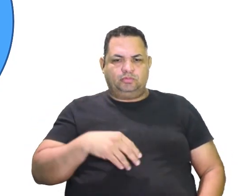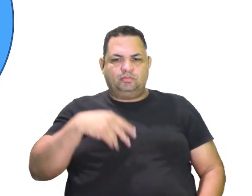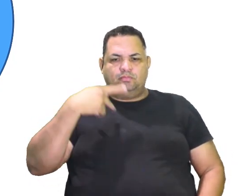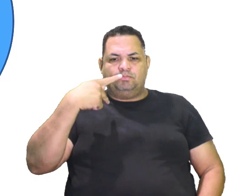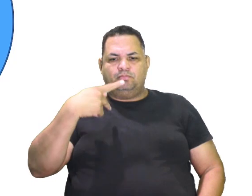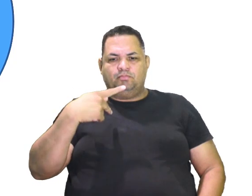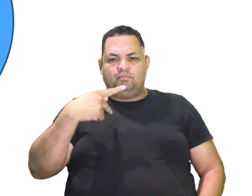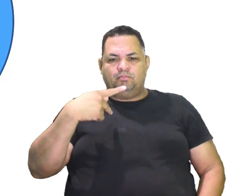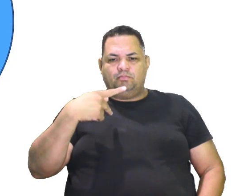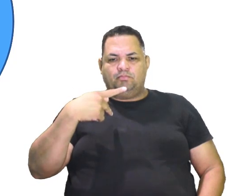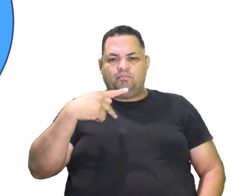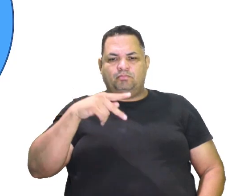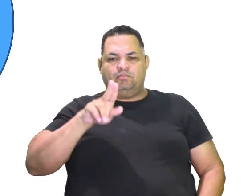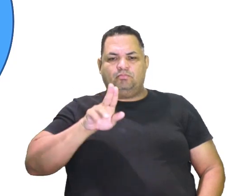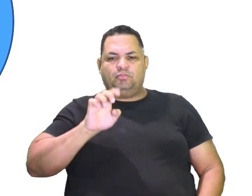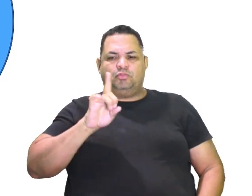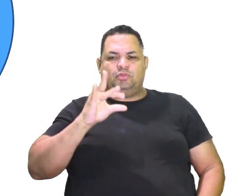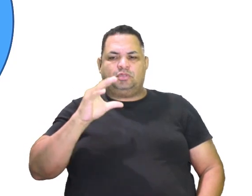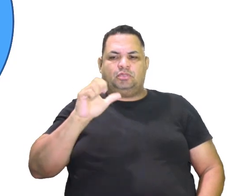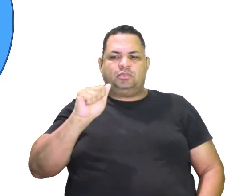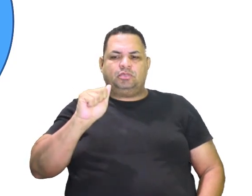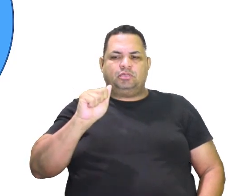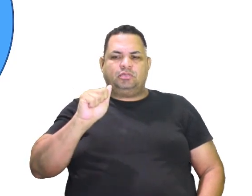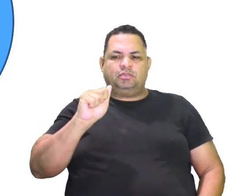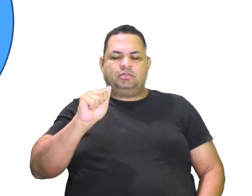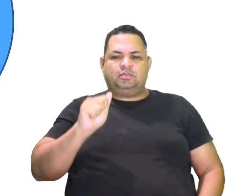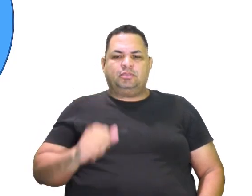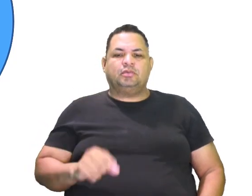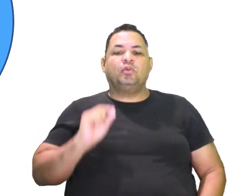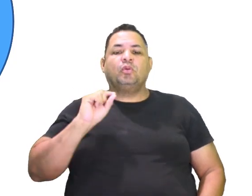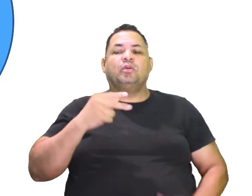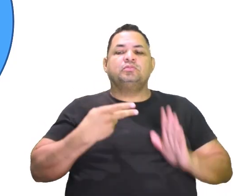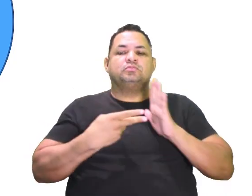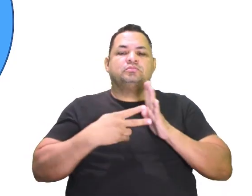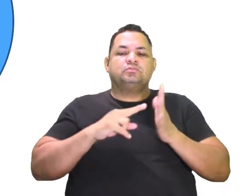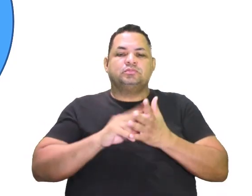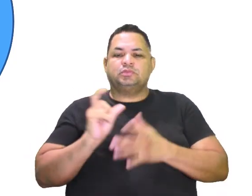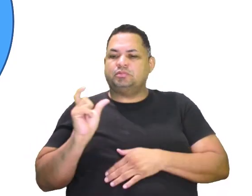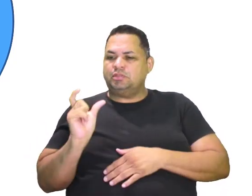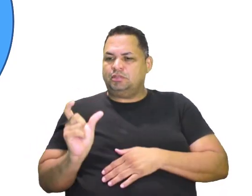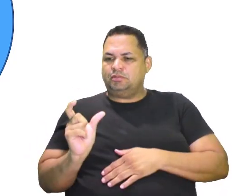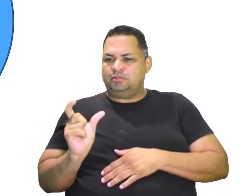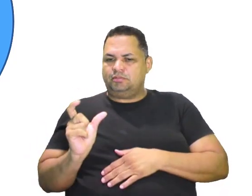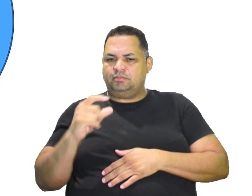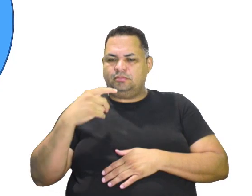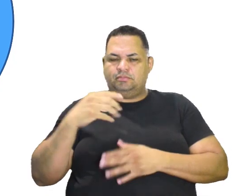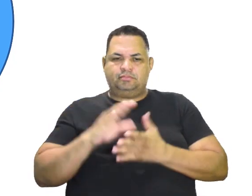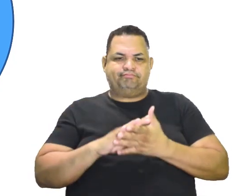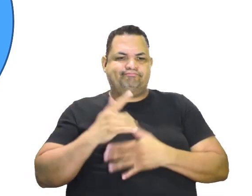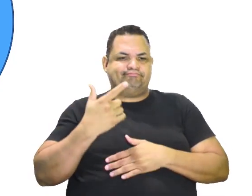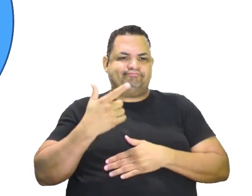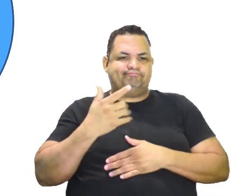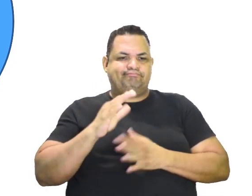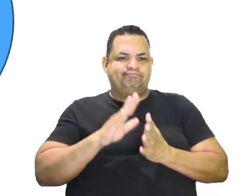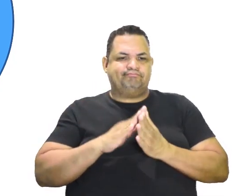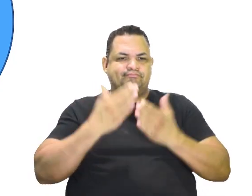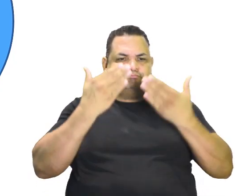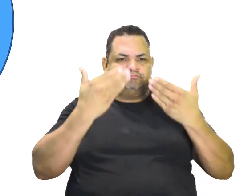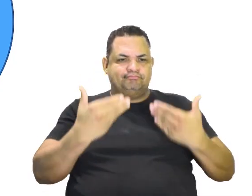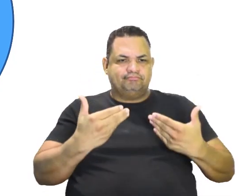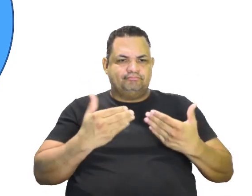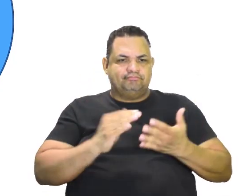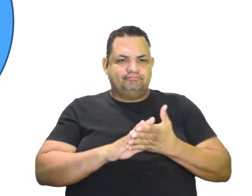púdica, ou pudica, né? É pudica, essa palavra aqui. O que significa isso, gente? É que ela não está